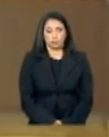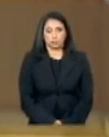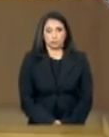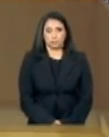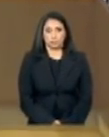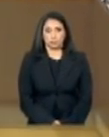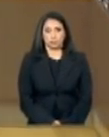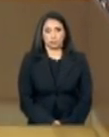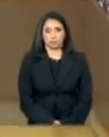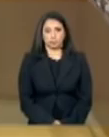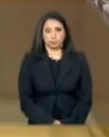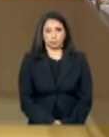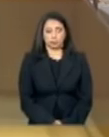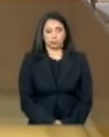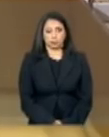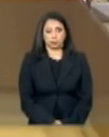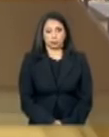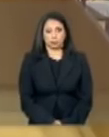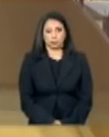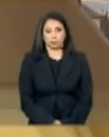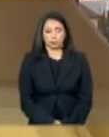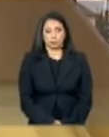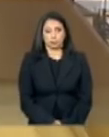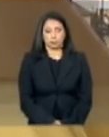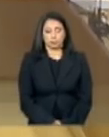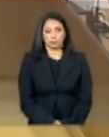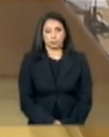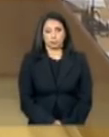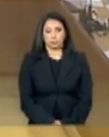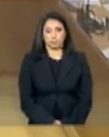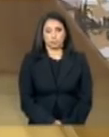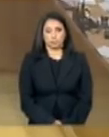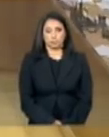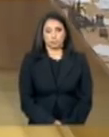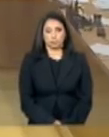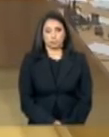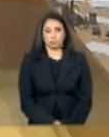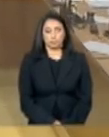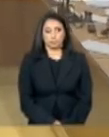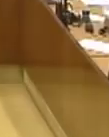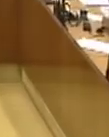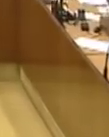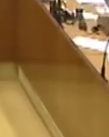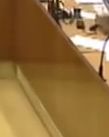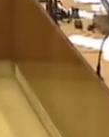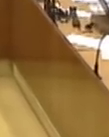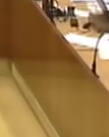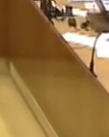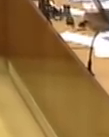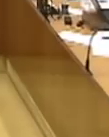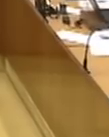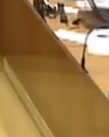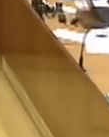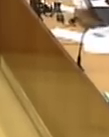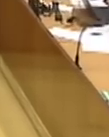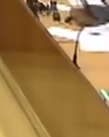paredes de mármore clara o fundo bandeira do brasil a esquerda brasão centro crucifixo à direita